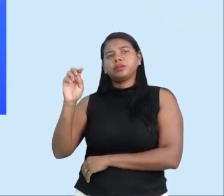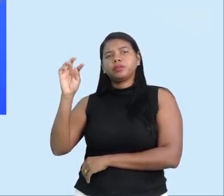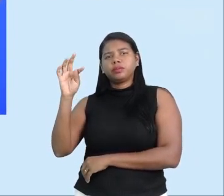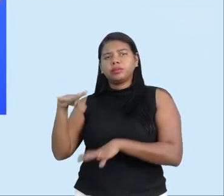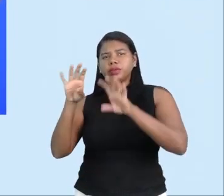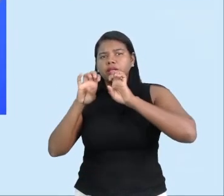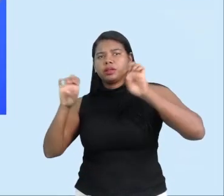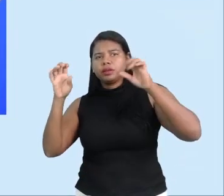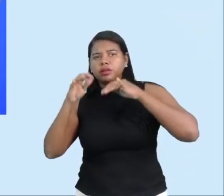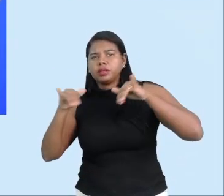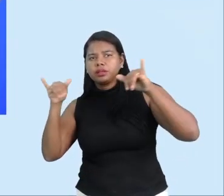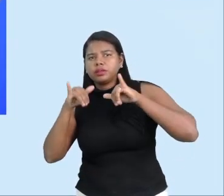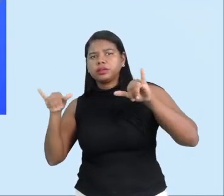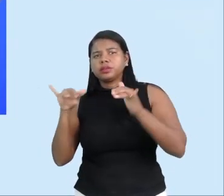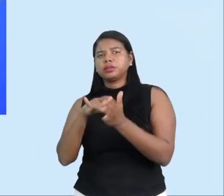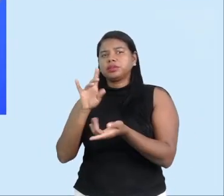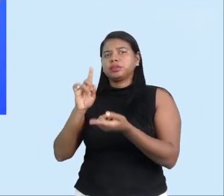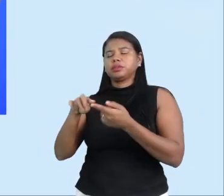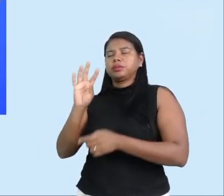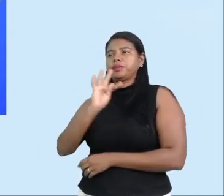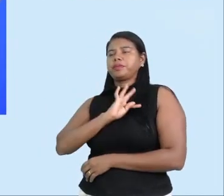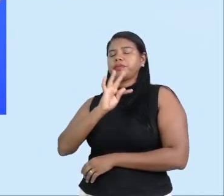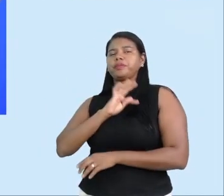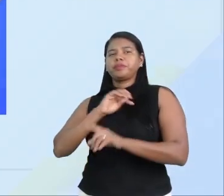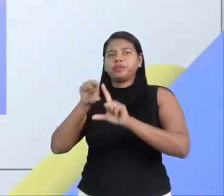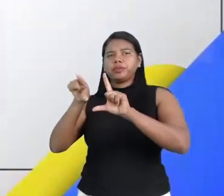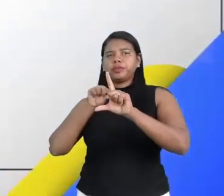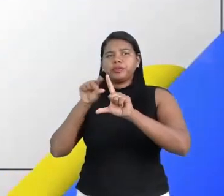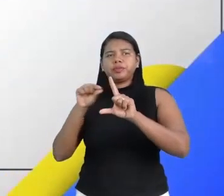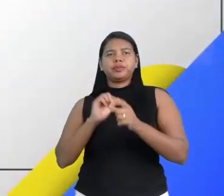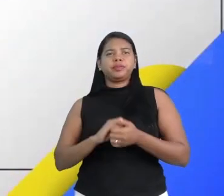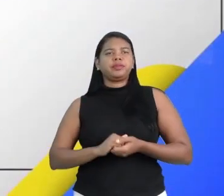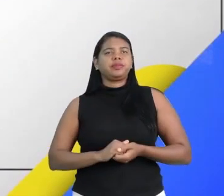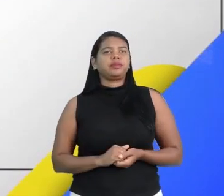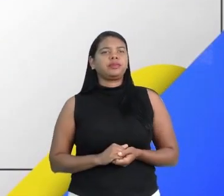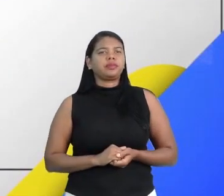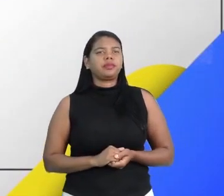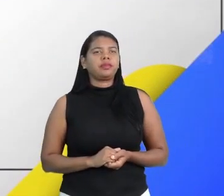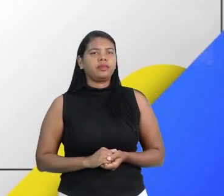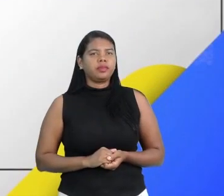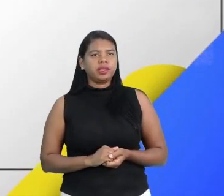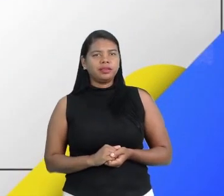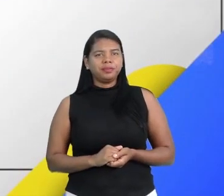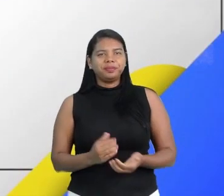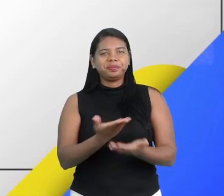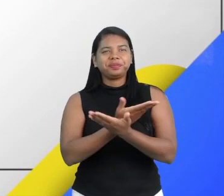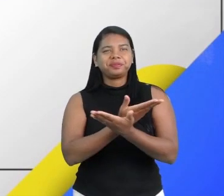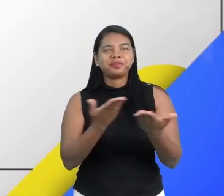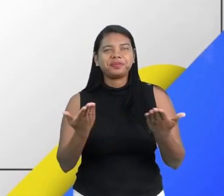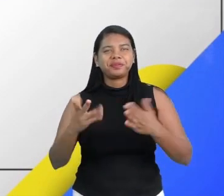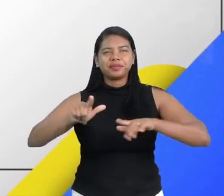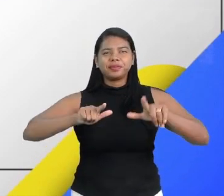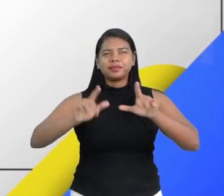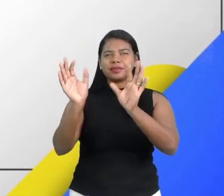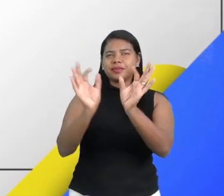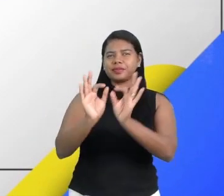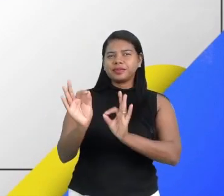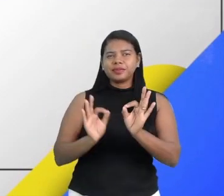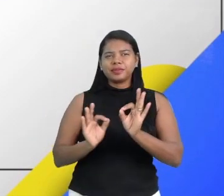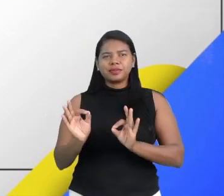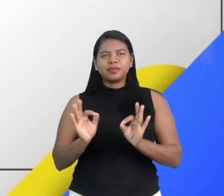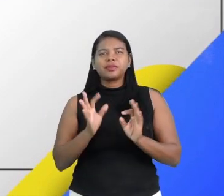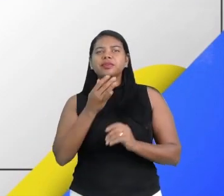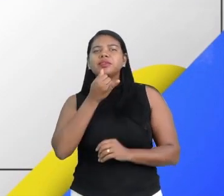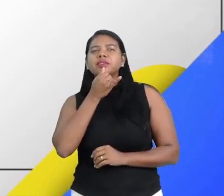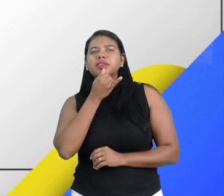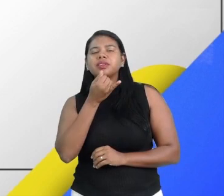Agora falar um pouquinho sobre as técnicas de seleção. Bom, na hora que você vai fazer um trabalho no GIMP, um exemplo, vamos